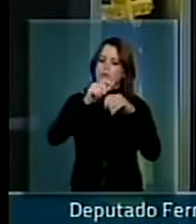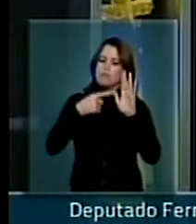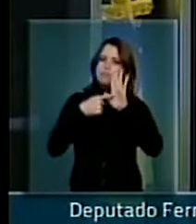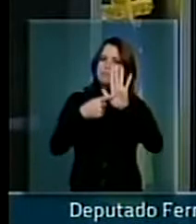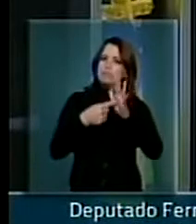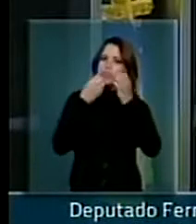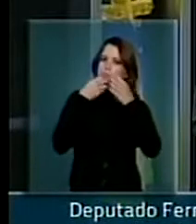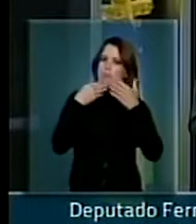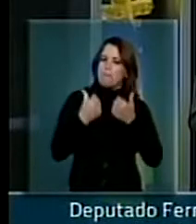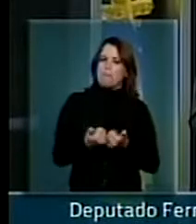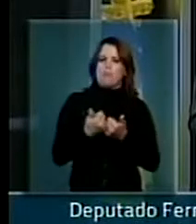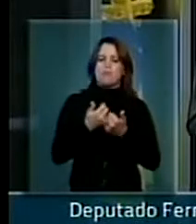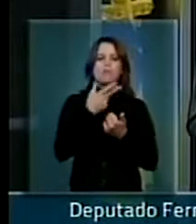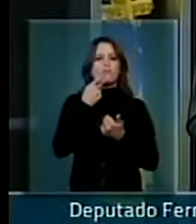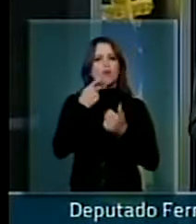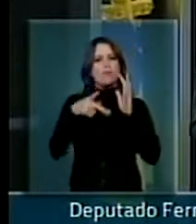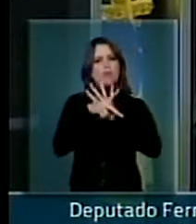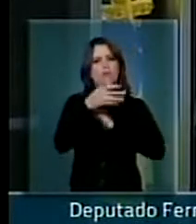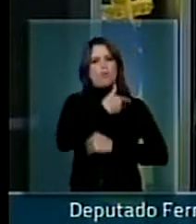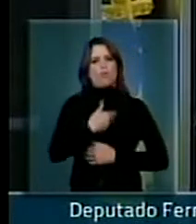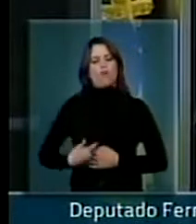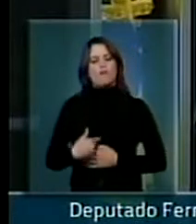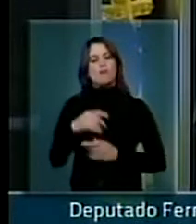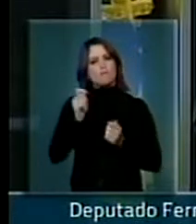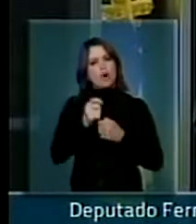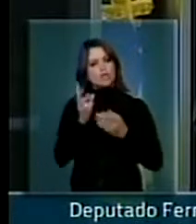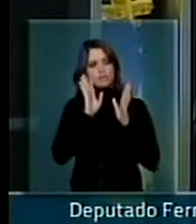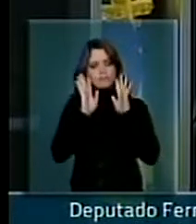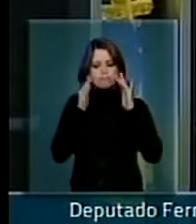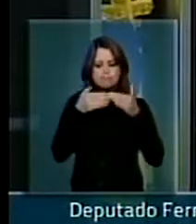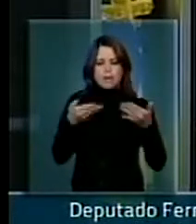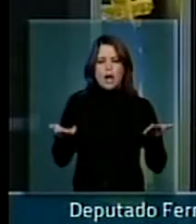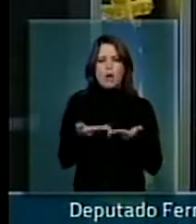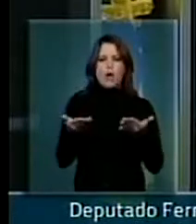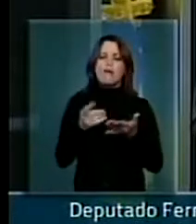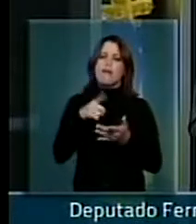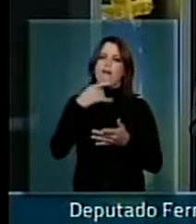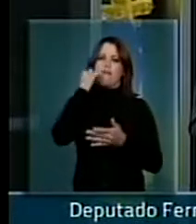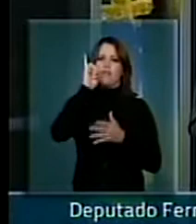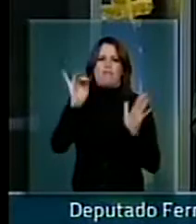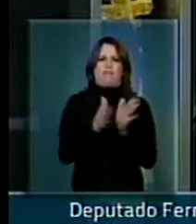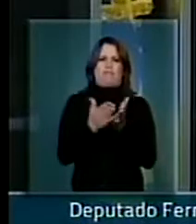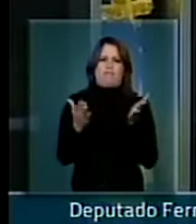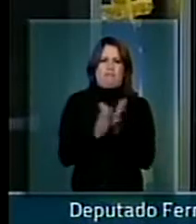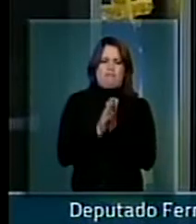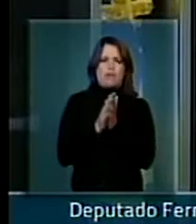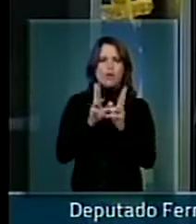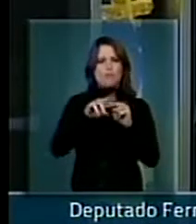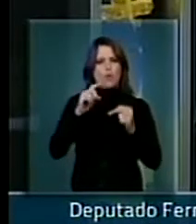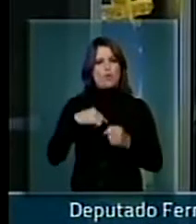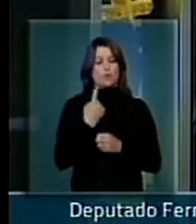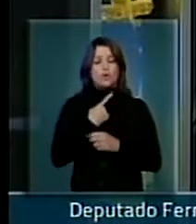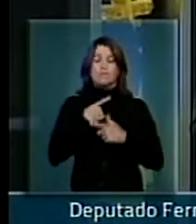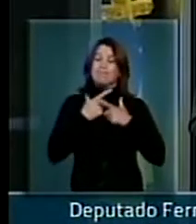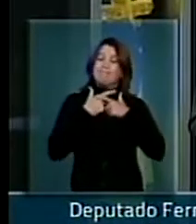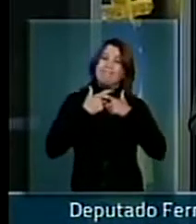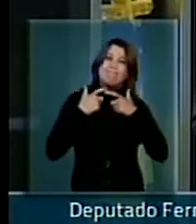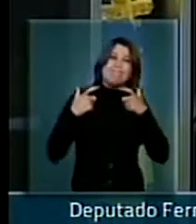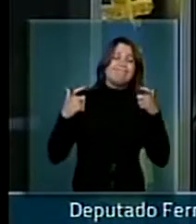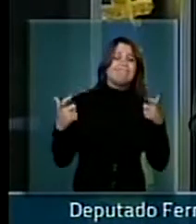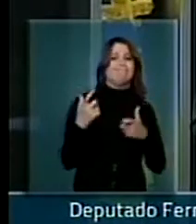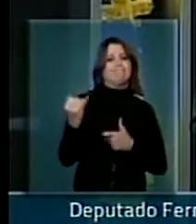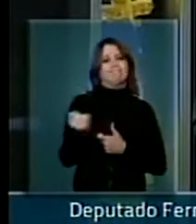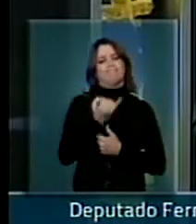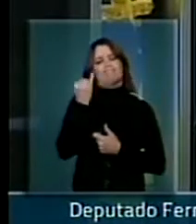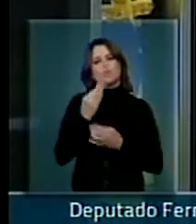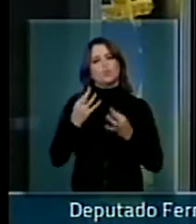respondido positivamente, o governo pode voltar suas atenções ao combate à miséria, nosso maior flagelo,